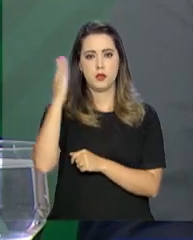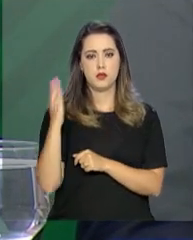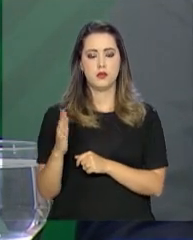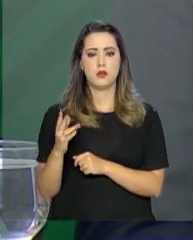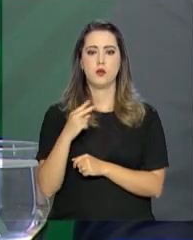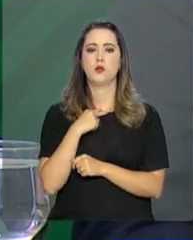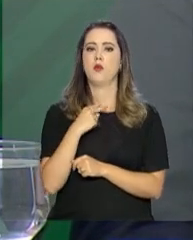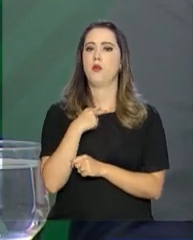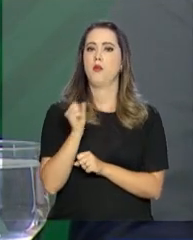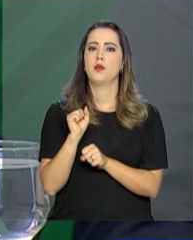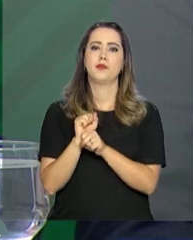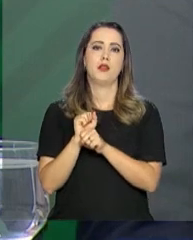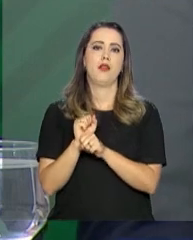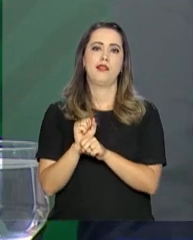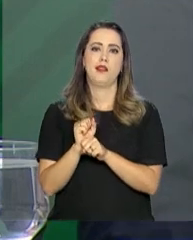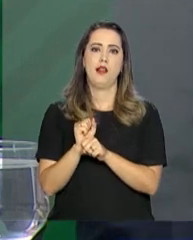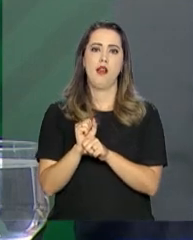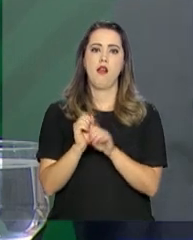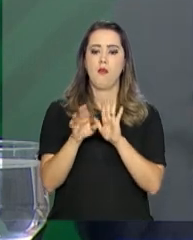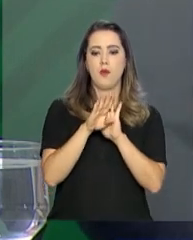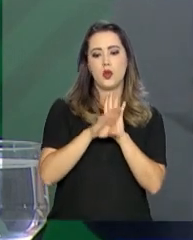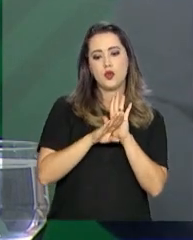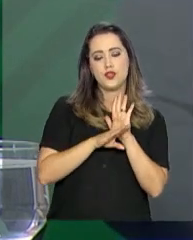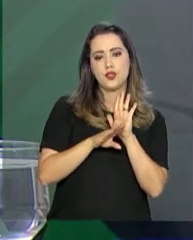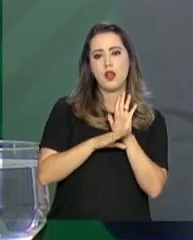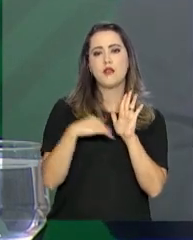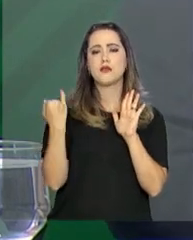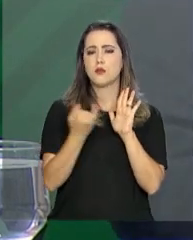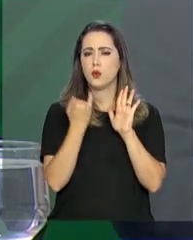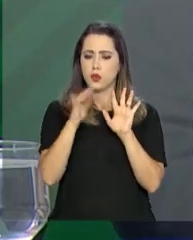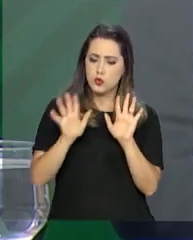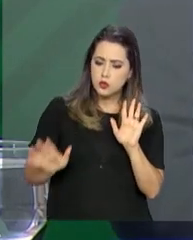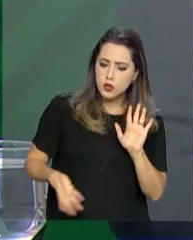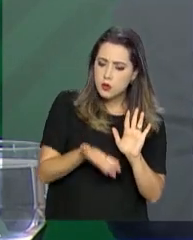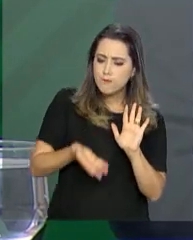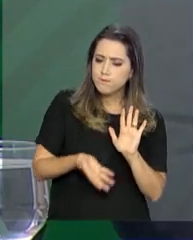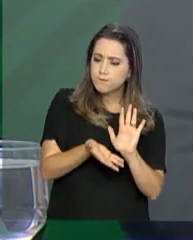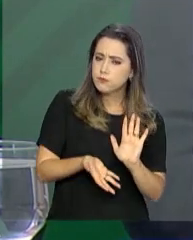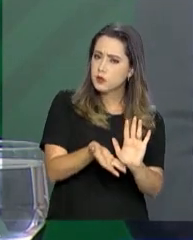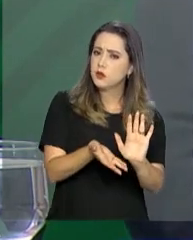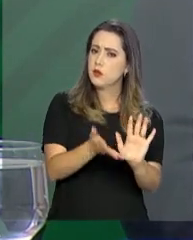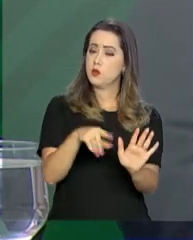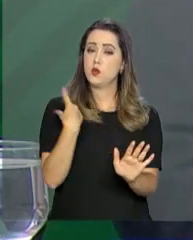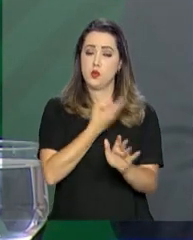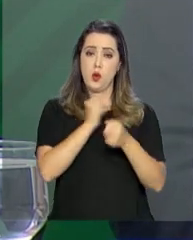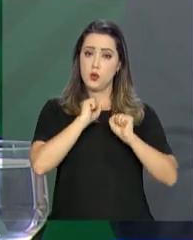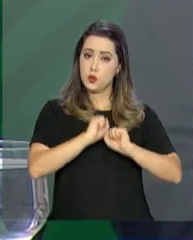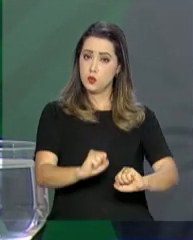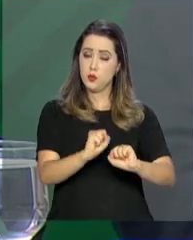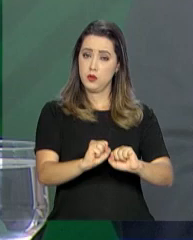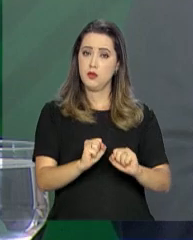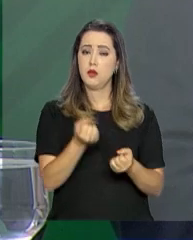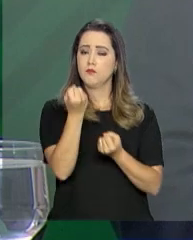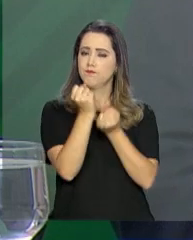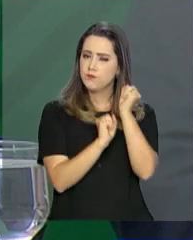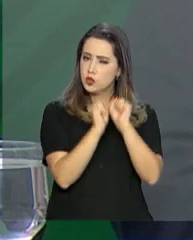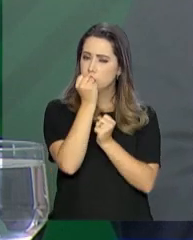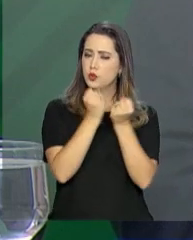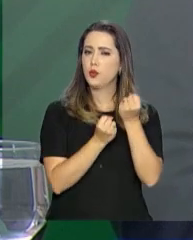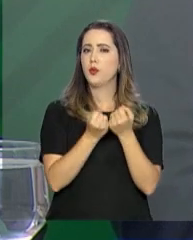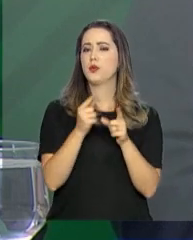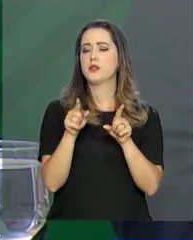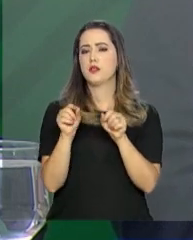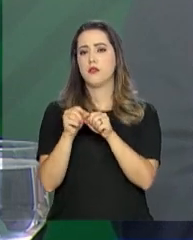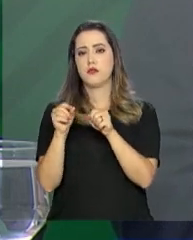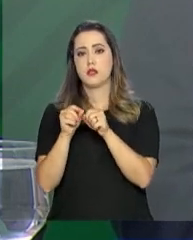não pode abrir mão de projetos emblemáticos que impulsionam nossa capacidade de produzir